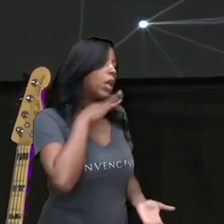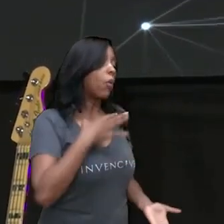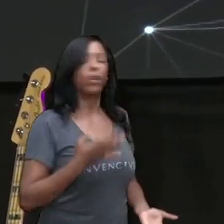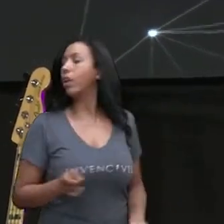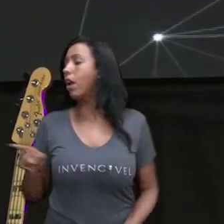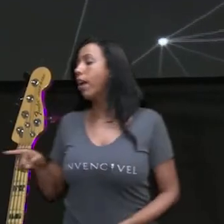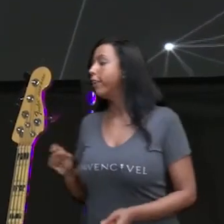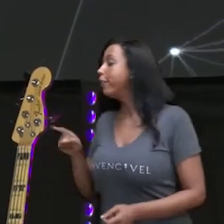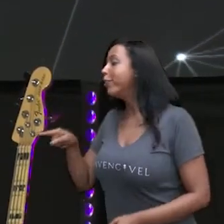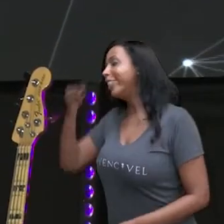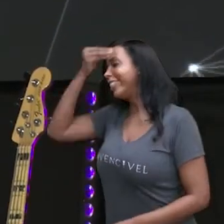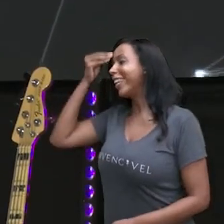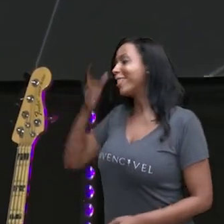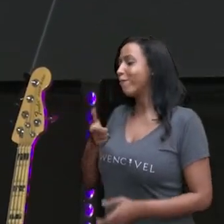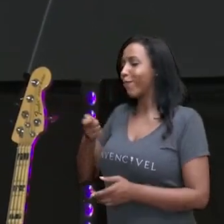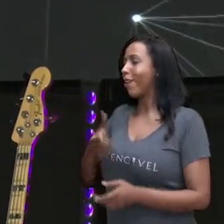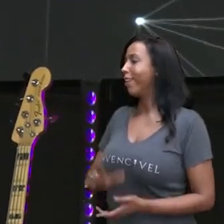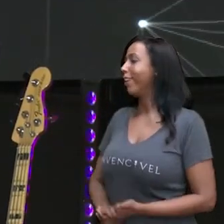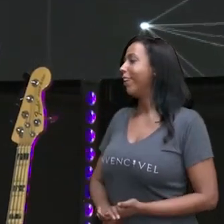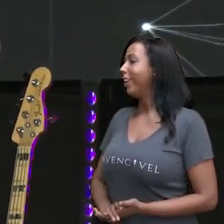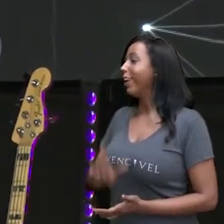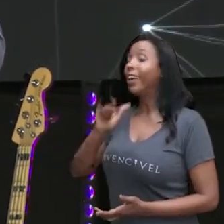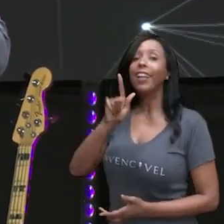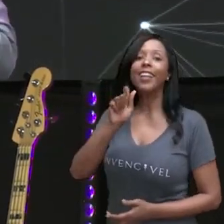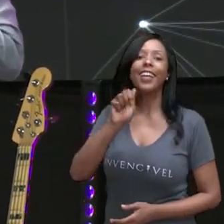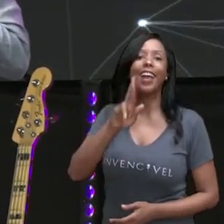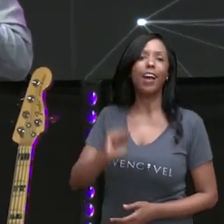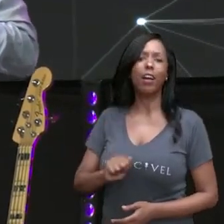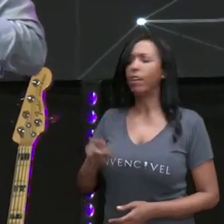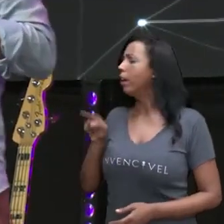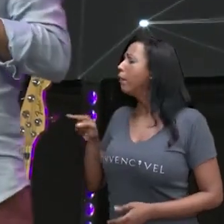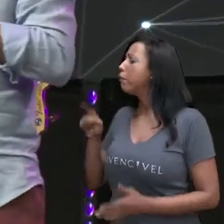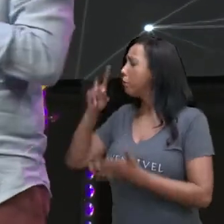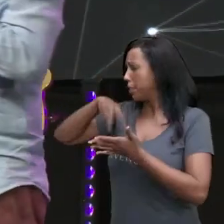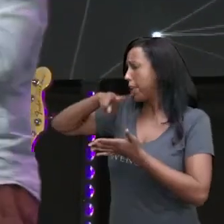Não, é que você não fez aqui. É porque você não olhou no manual. Já aconteceu com você?